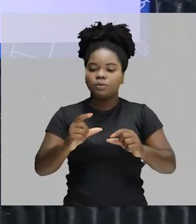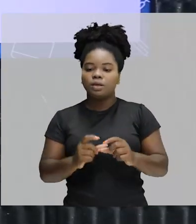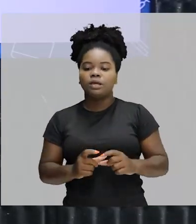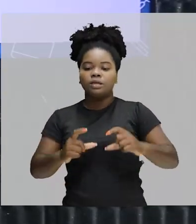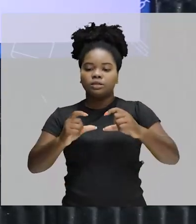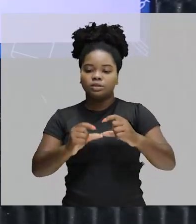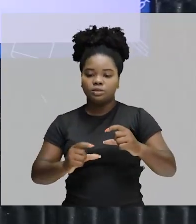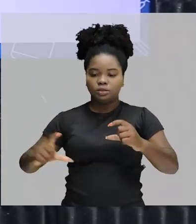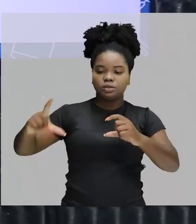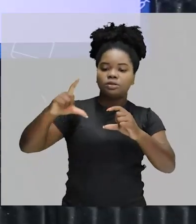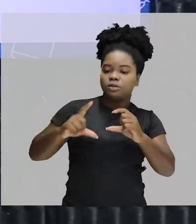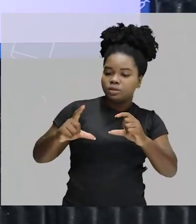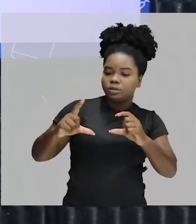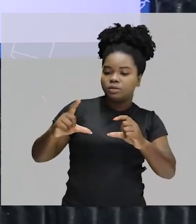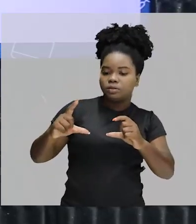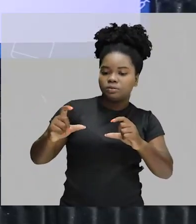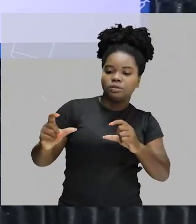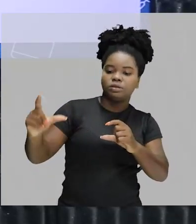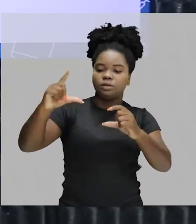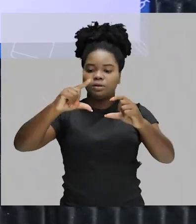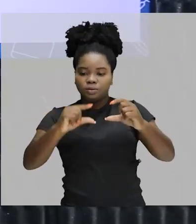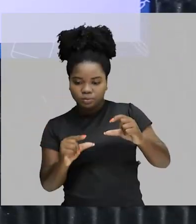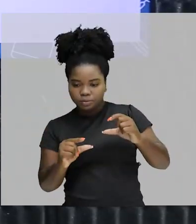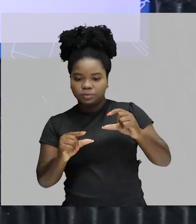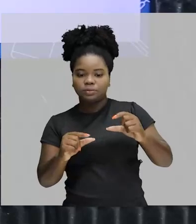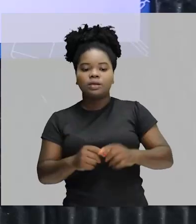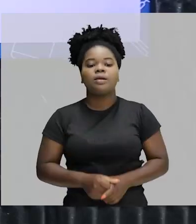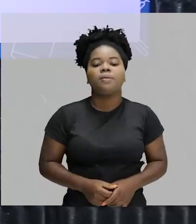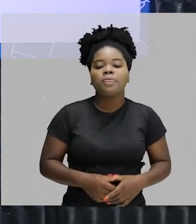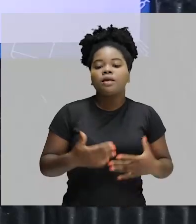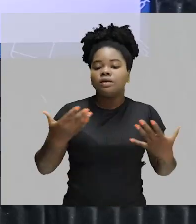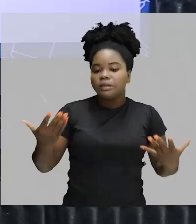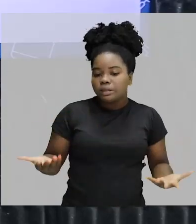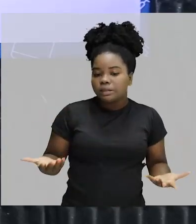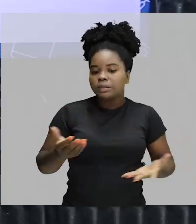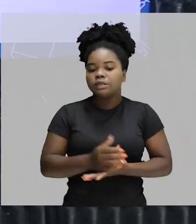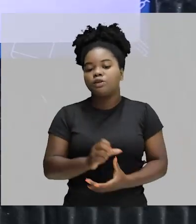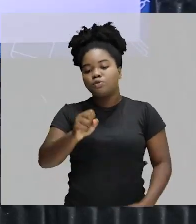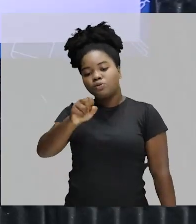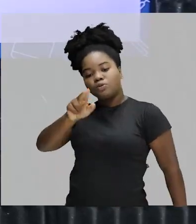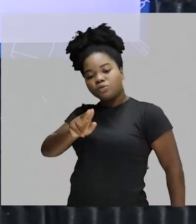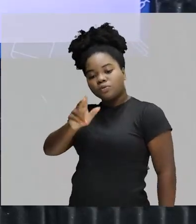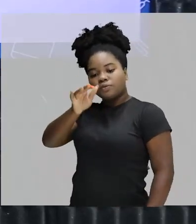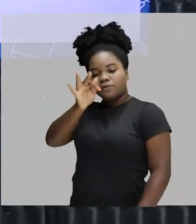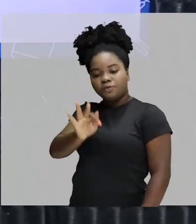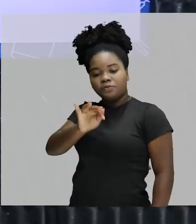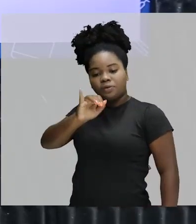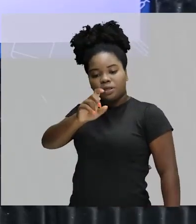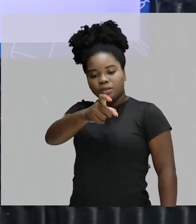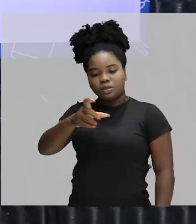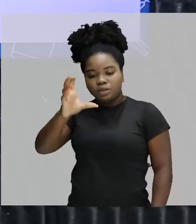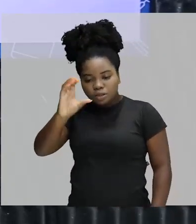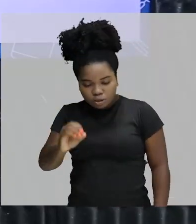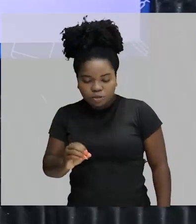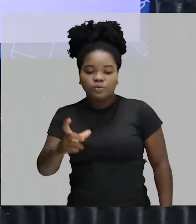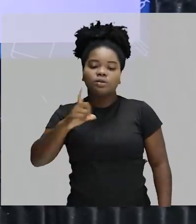essa ideia é de diminutivo, então só o sufixo já é capaz de passar esse valor a essa